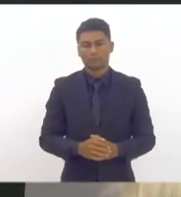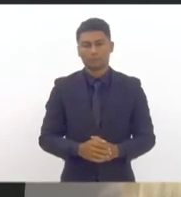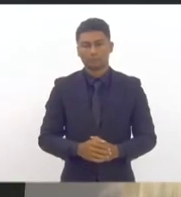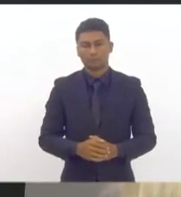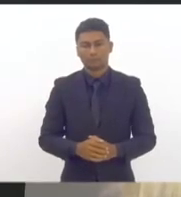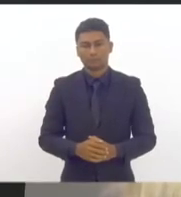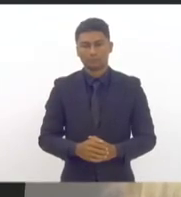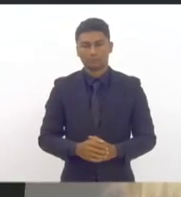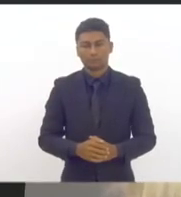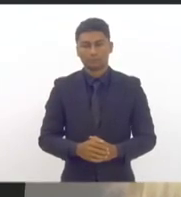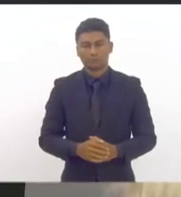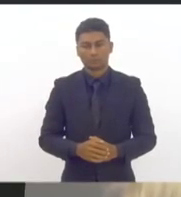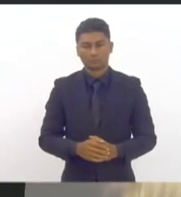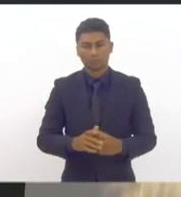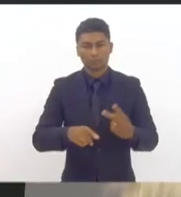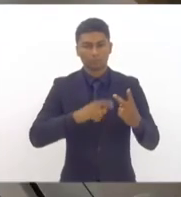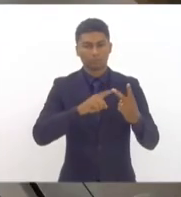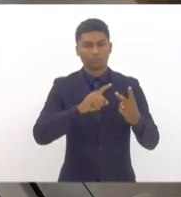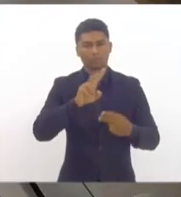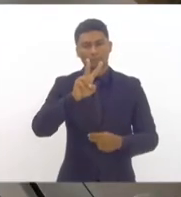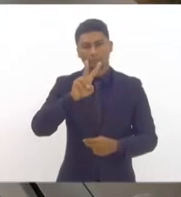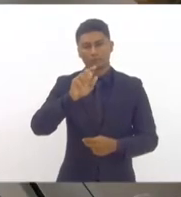Amar permanece com Valéria Pedro.